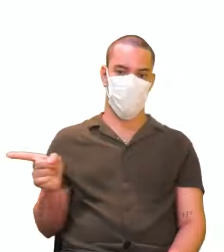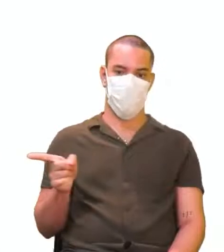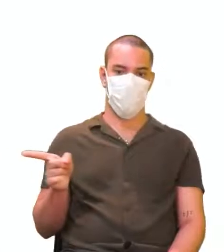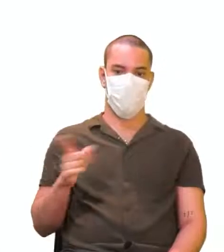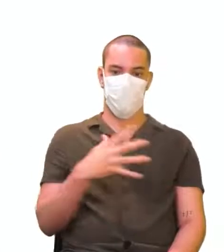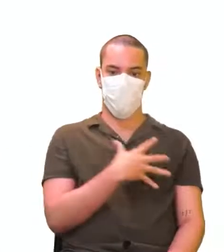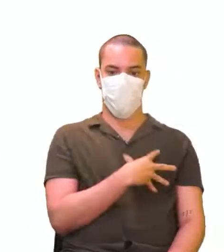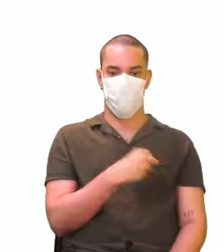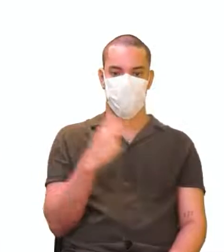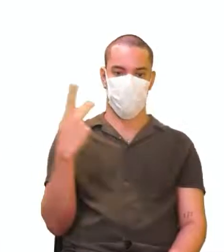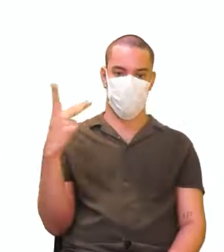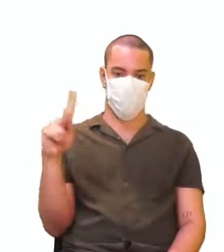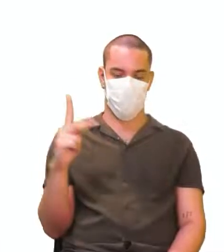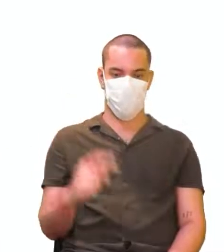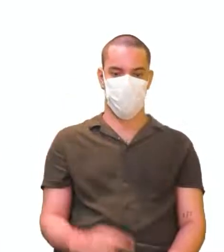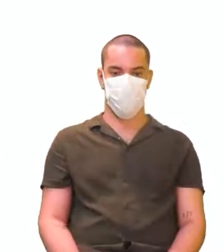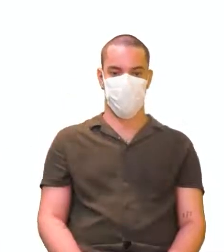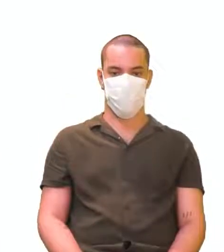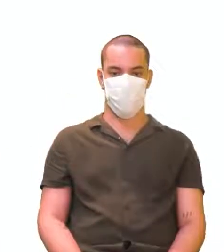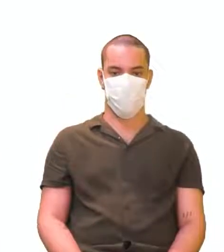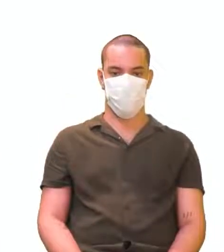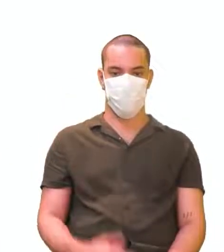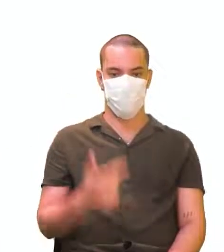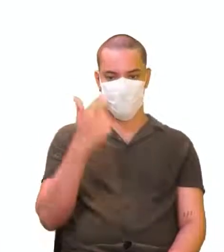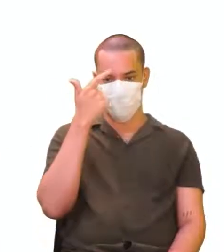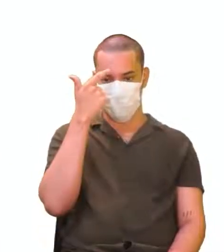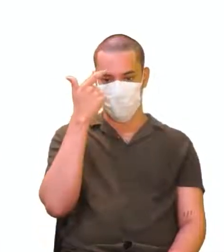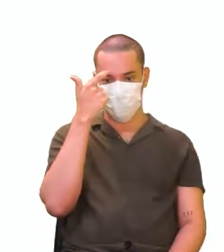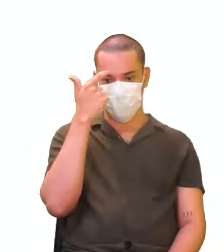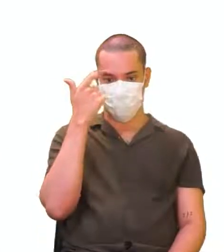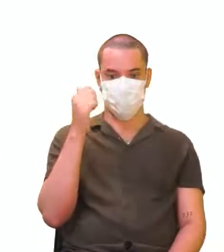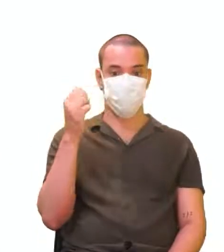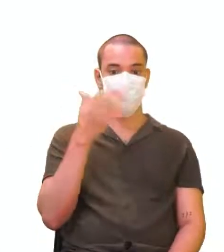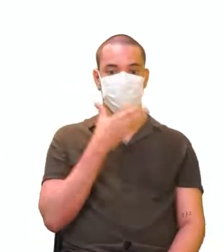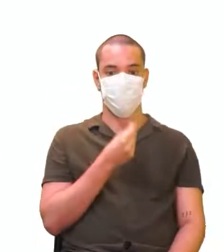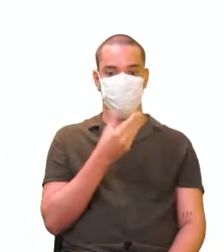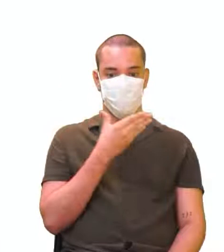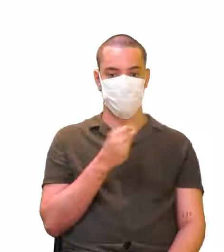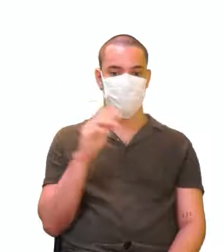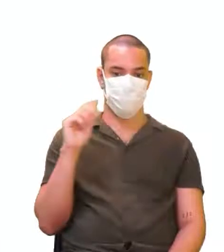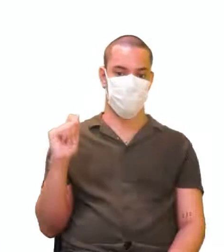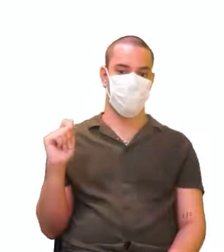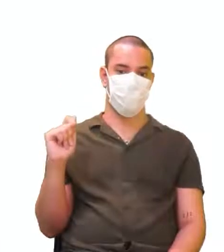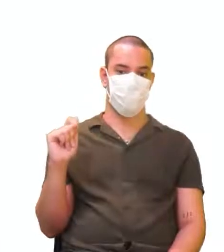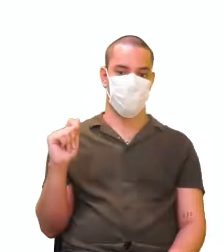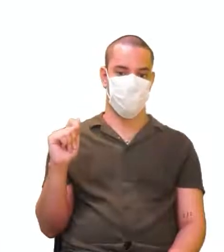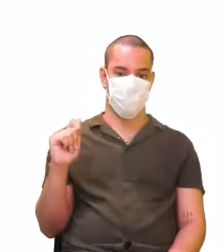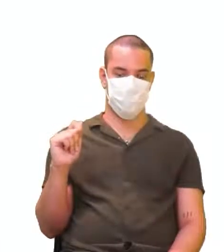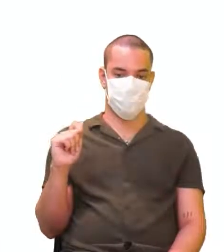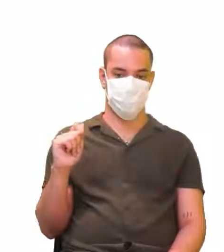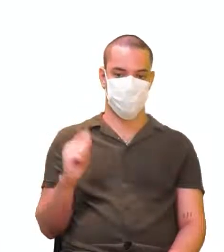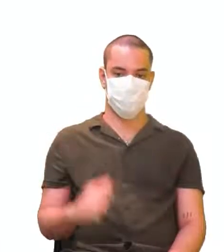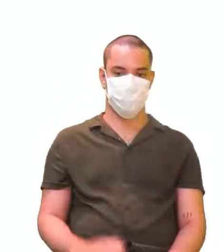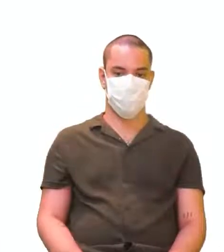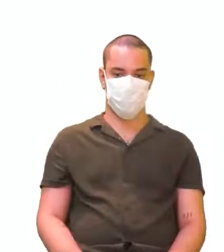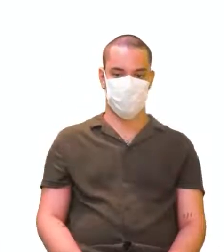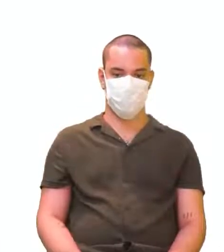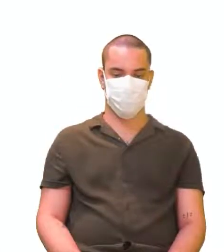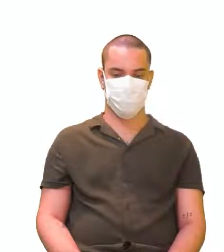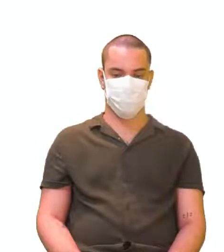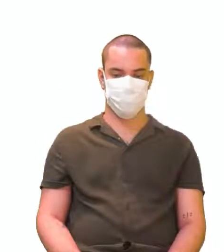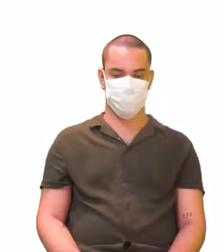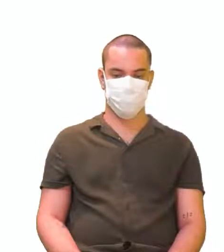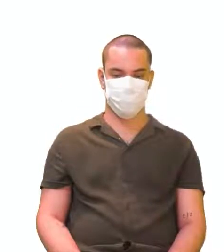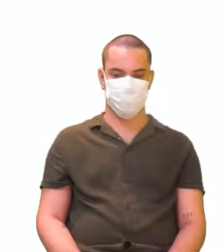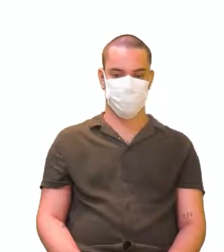Como é que são os filhos deles, então? Olha aqui, o filho, menino, ele é A. Então, ele é Izão,